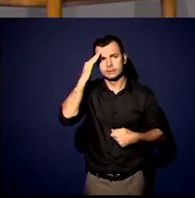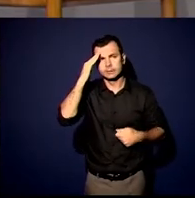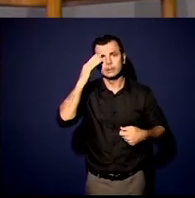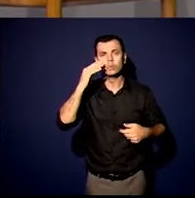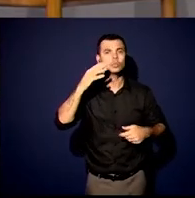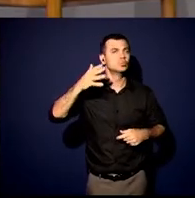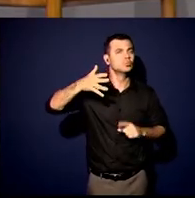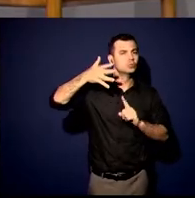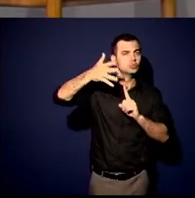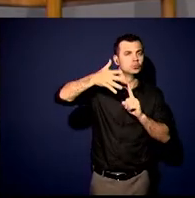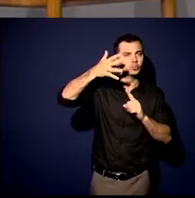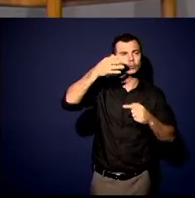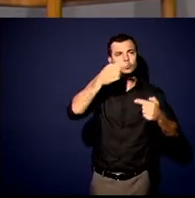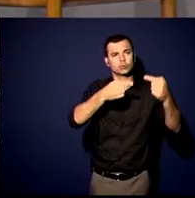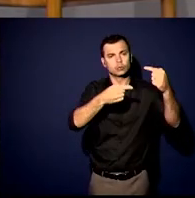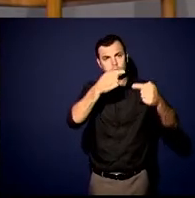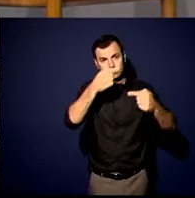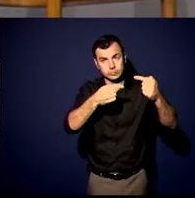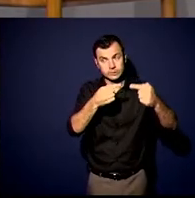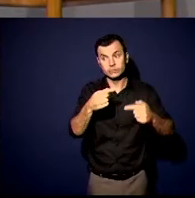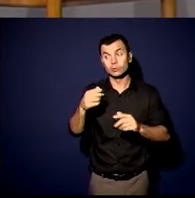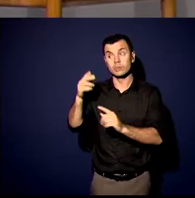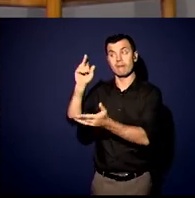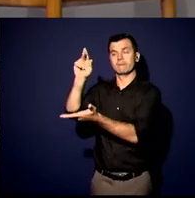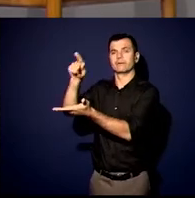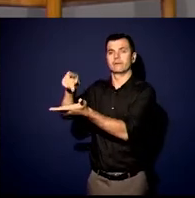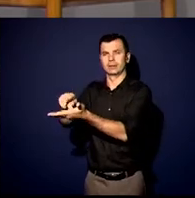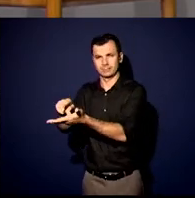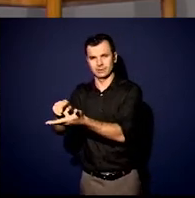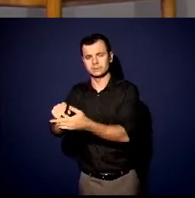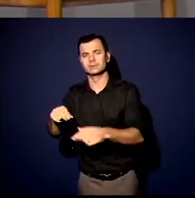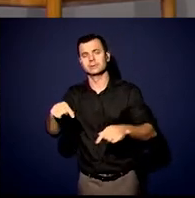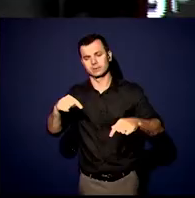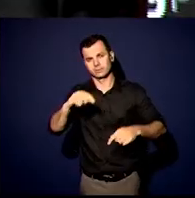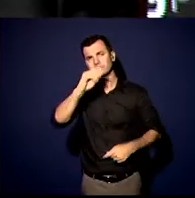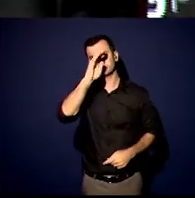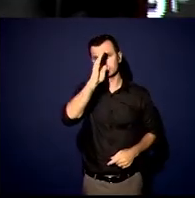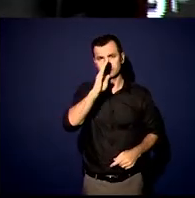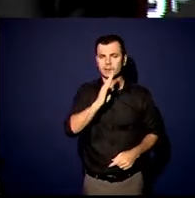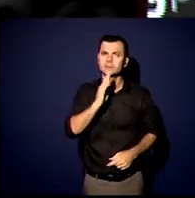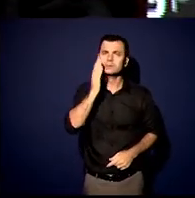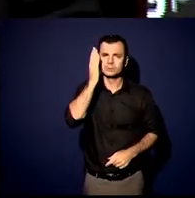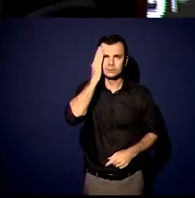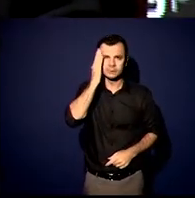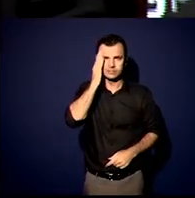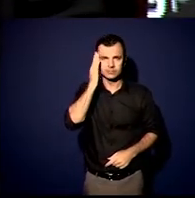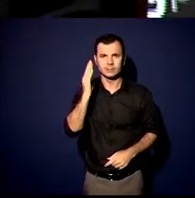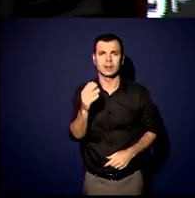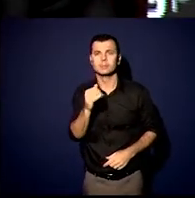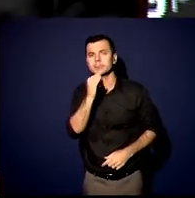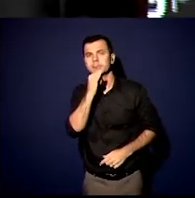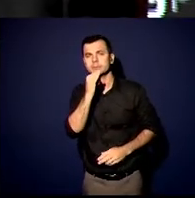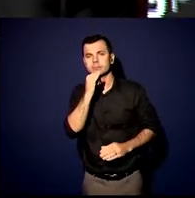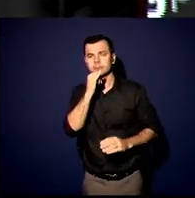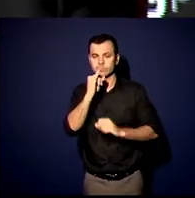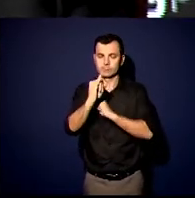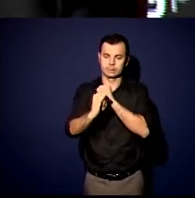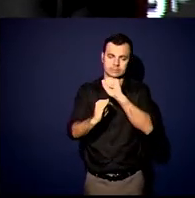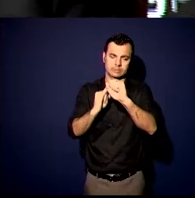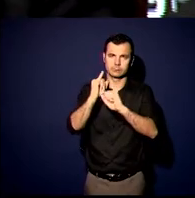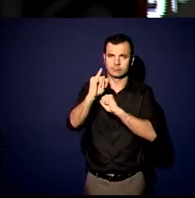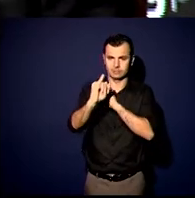nós vimos no Brasil recente o pão deletério é quando o mundo da internet